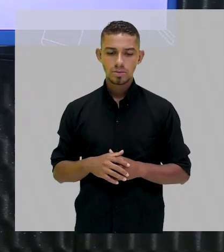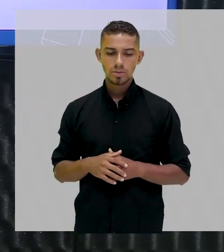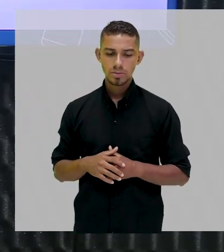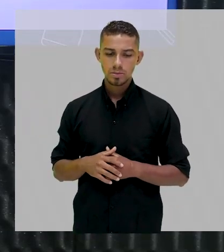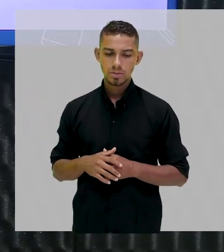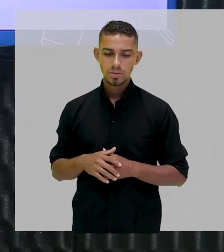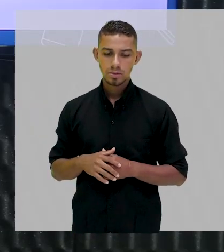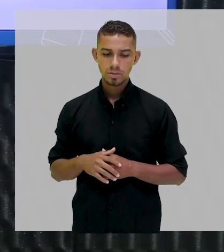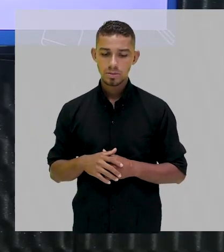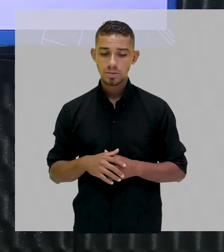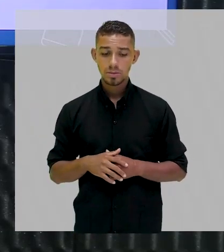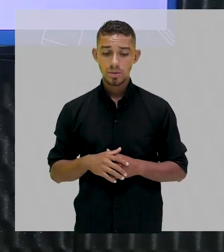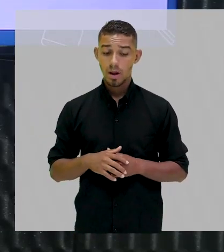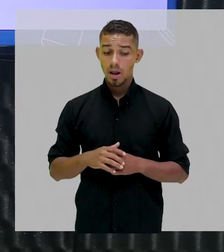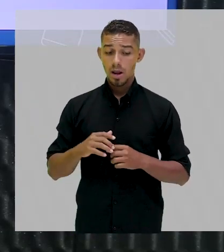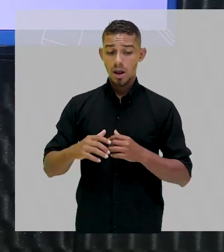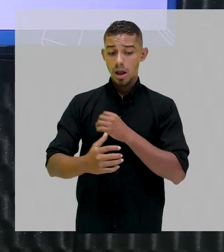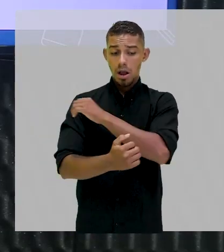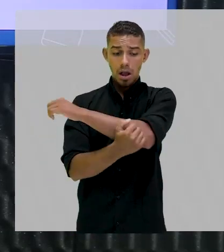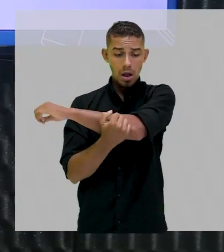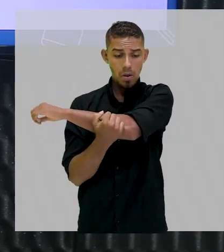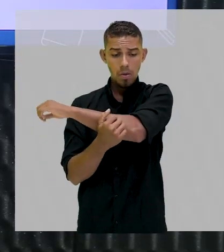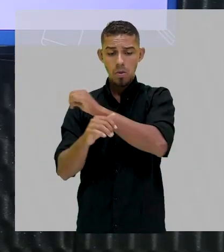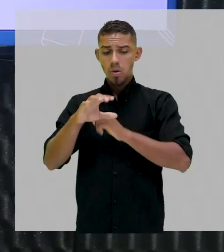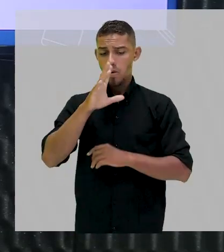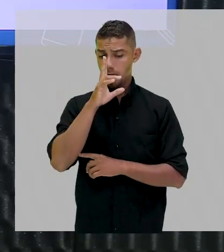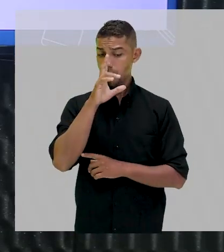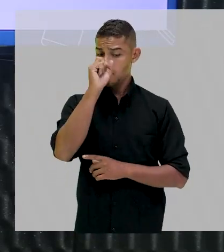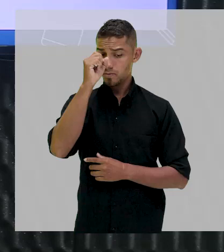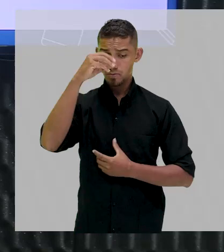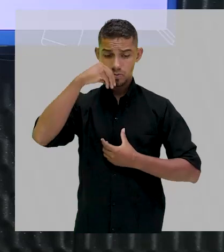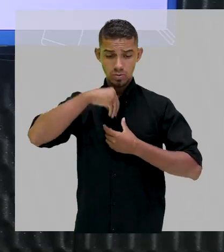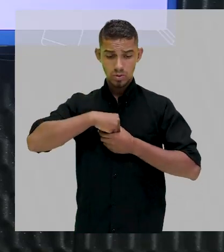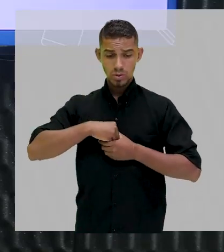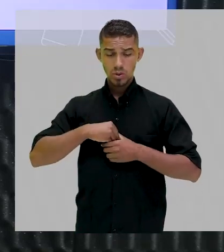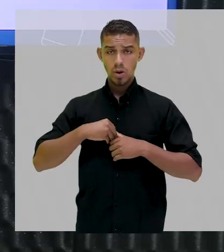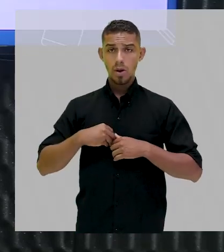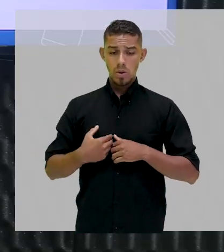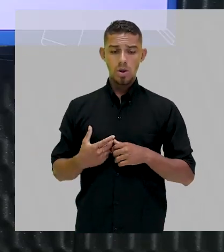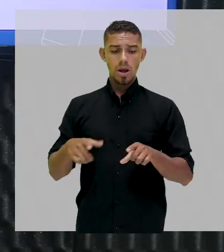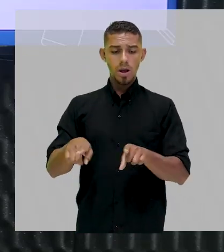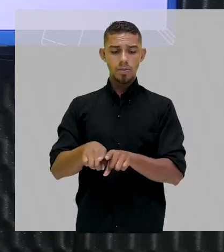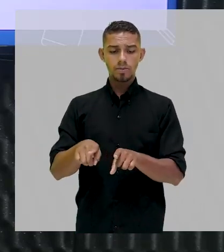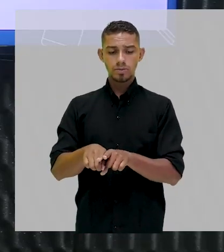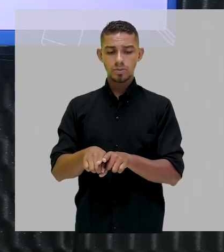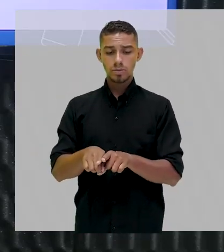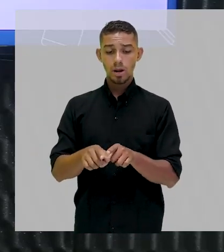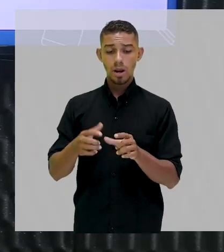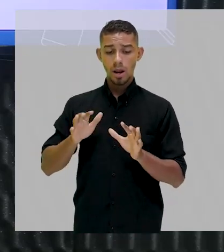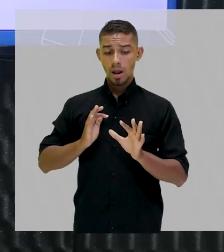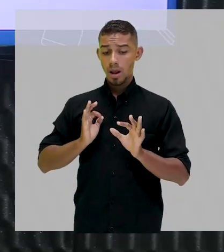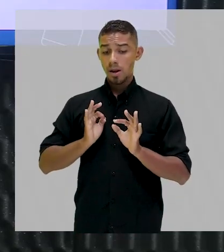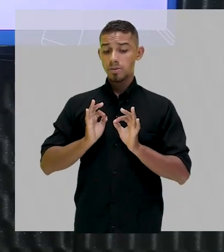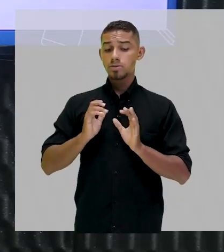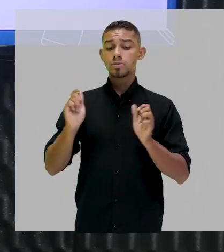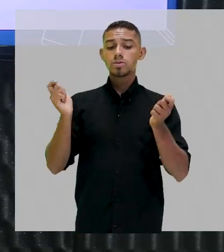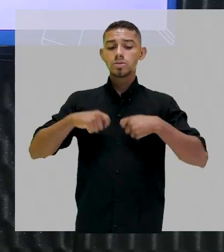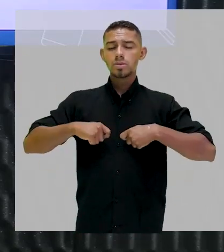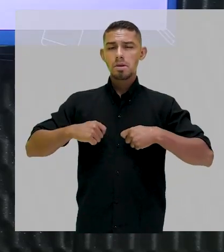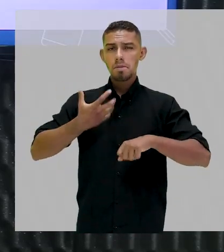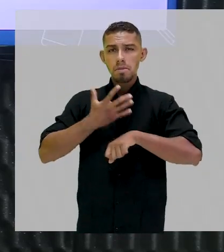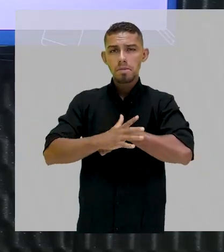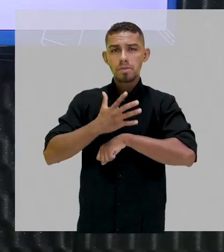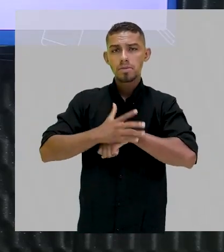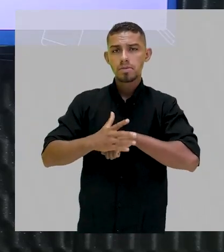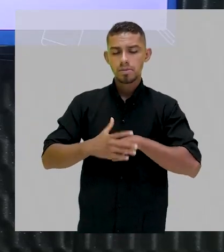ó. Alongamento, fortalecimento. Quando eu trabalho alongamento, eu estou trabalhando qual capacidade física?